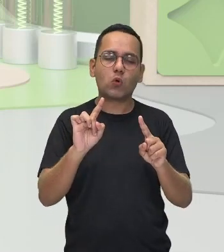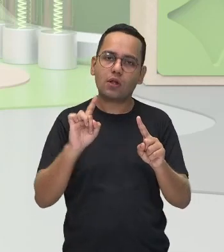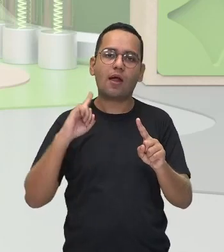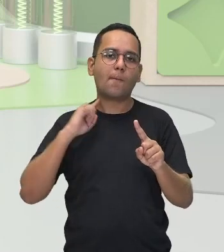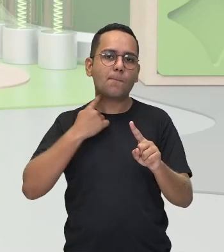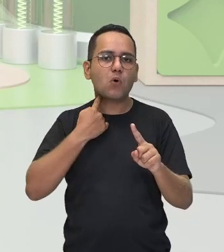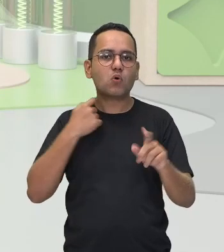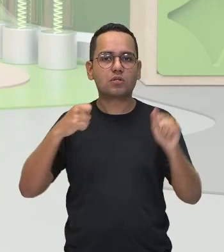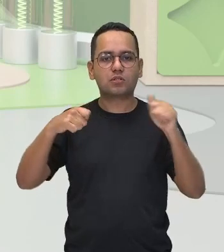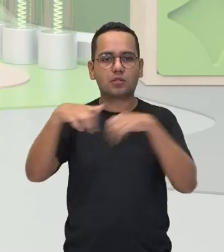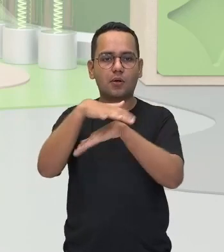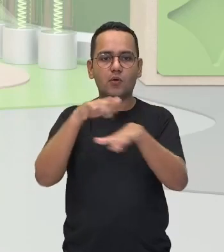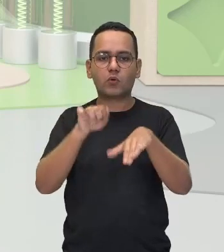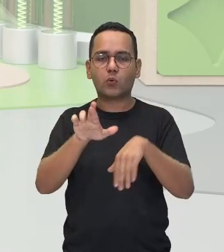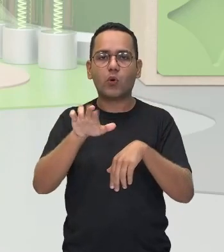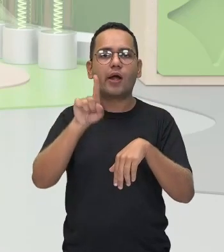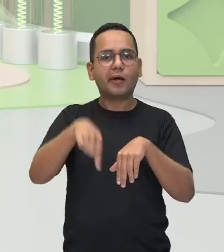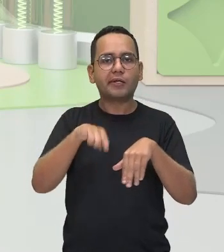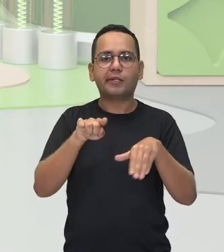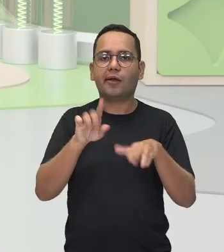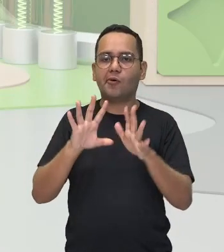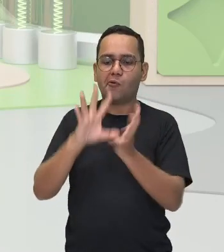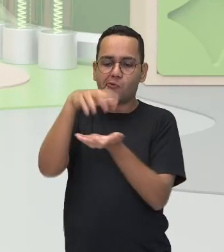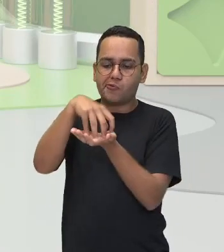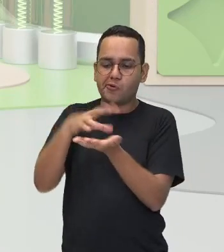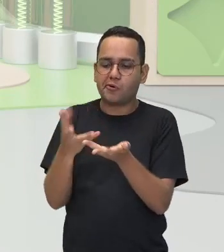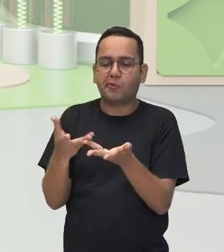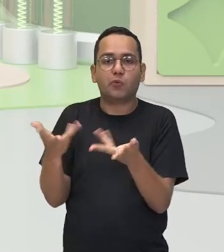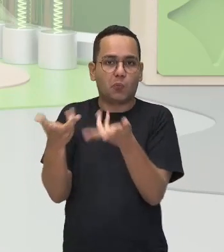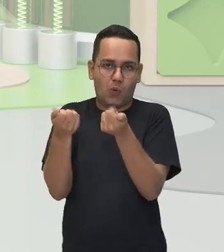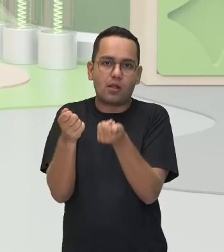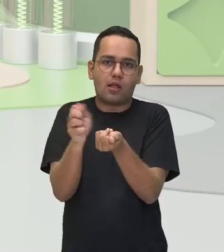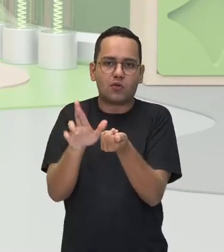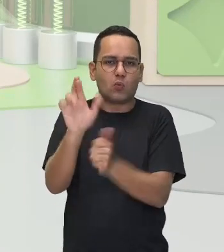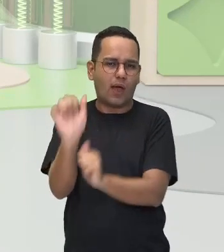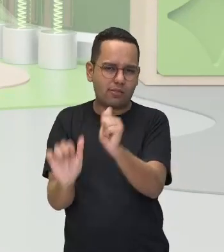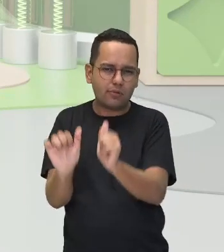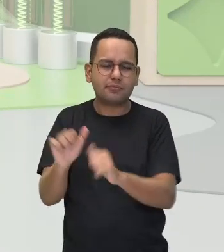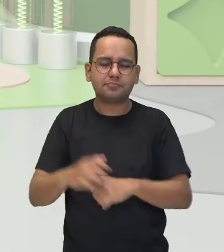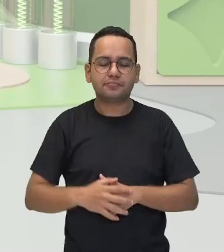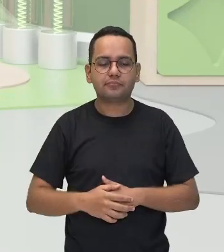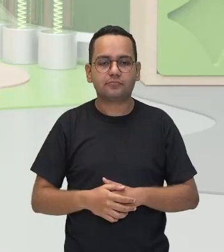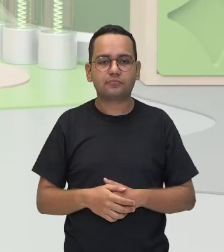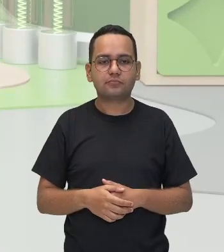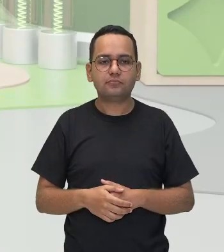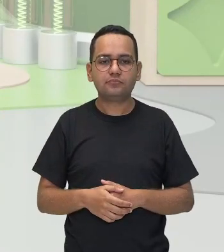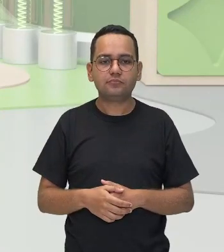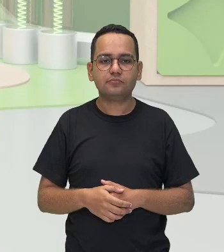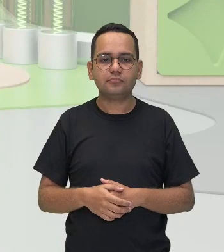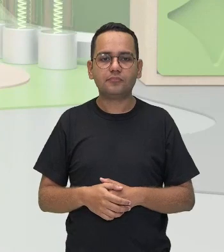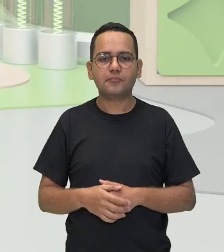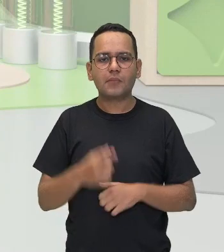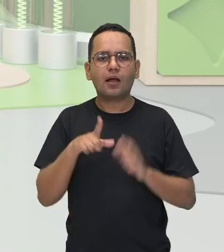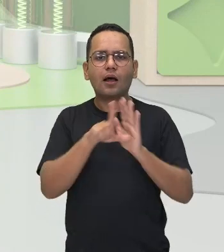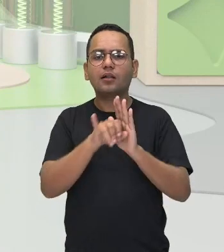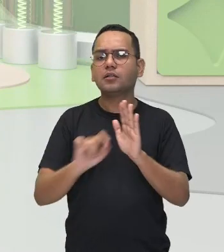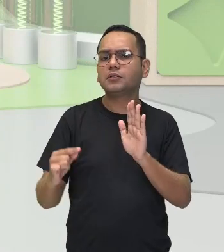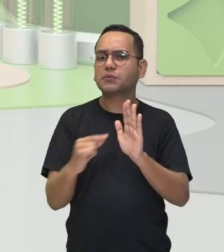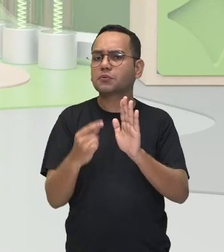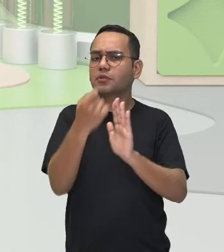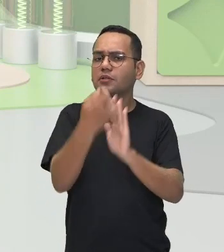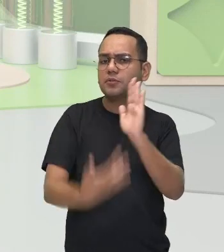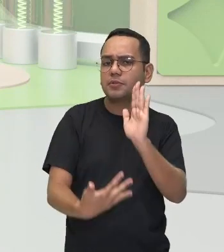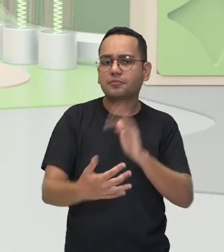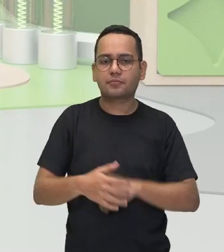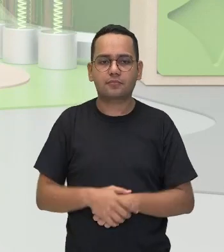gestão da qualidade do ar. Então, nós temos aí, ó, o que diz essa lei? Veja aí, ó, sustenta que